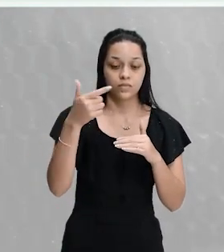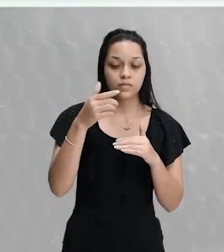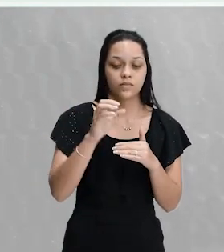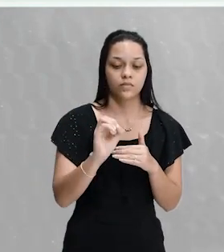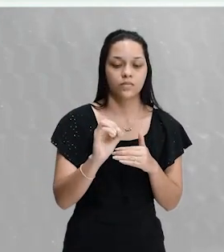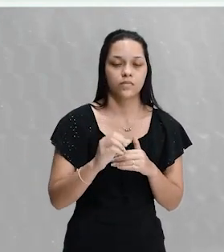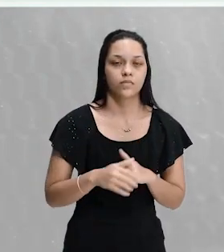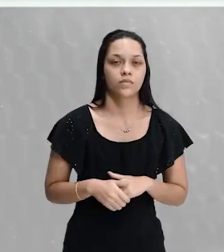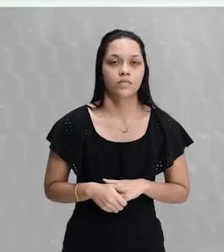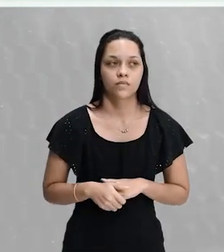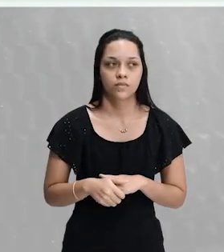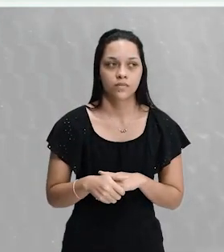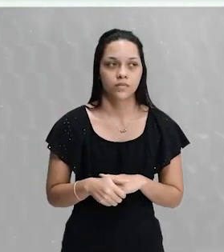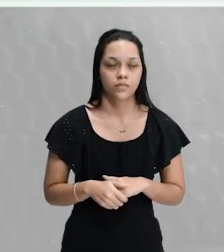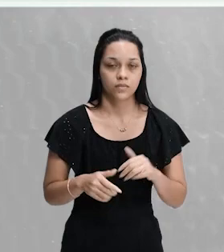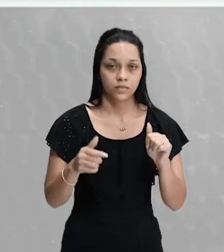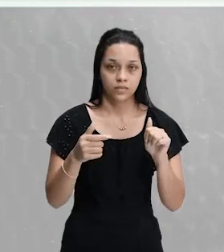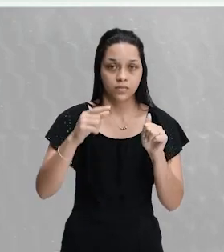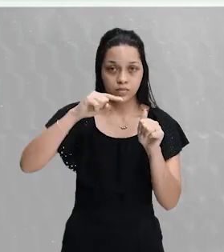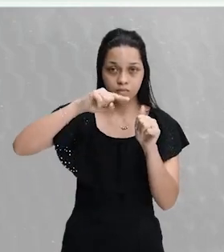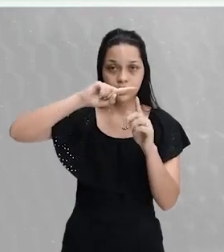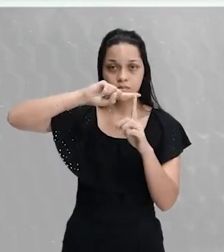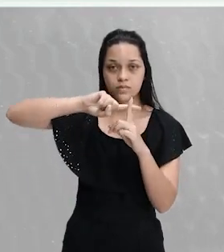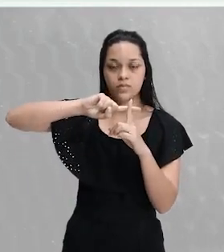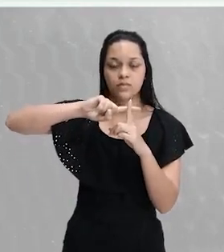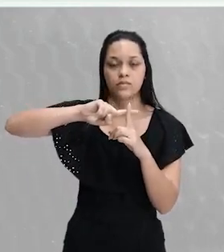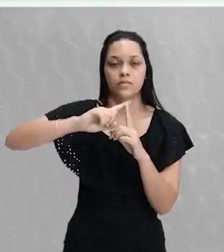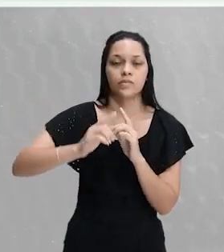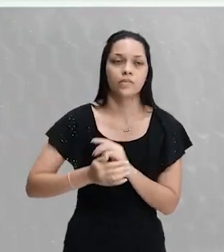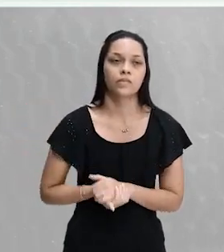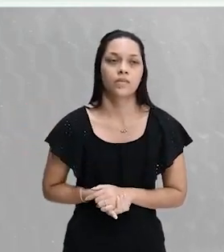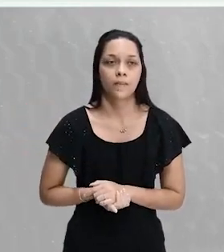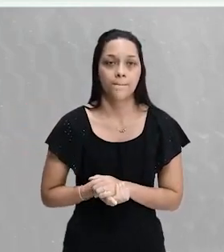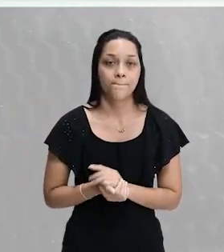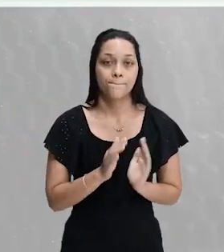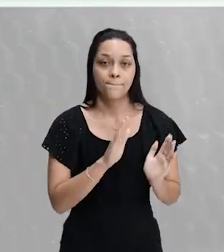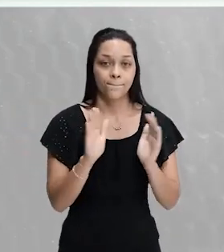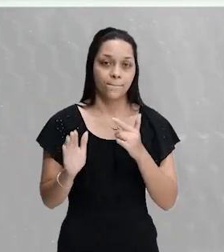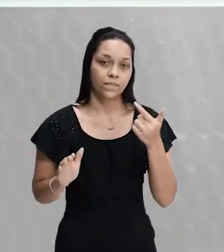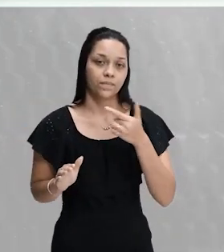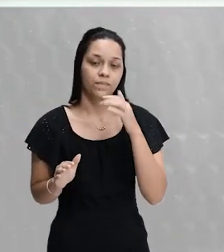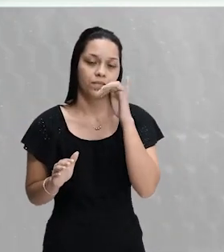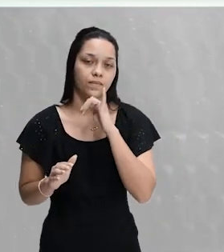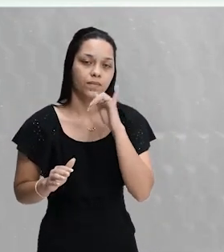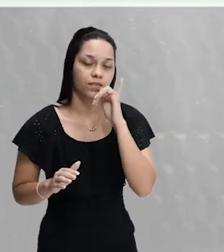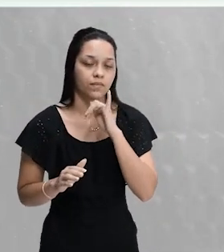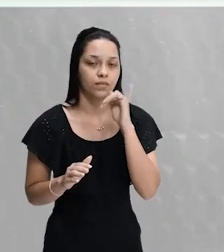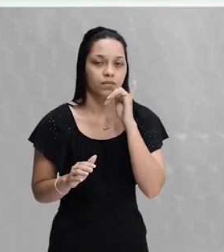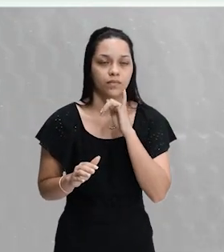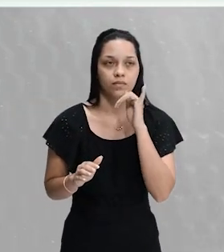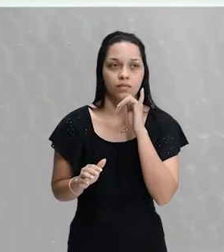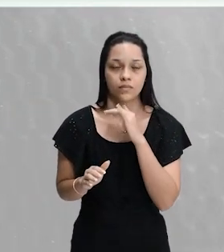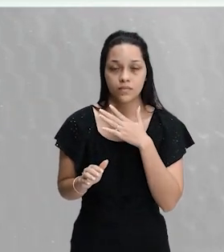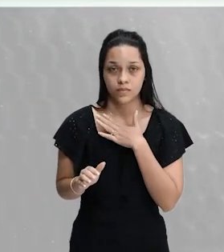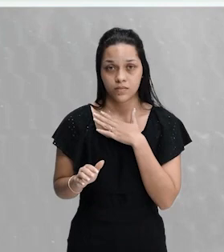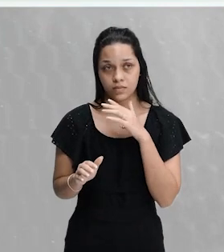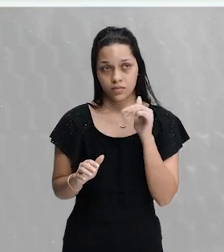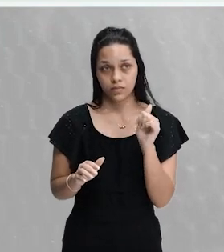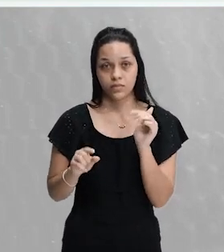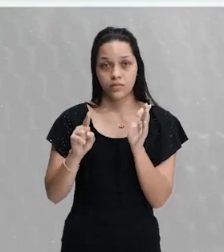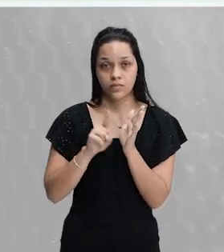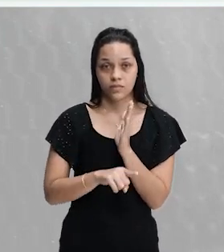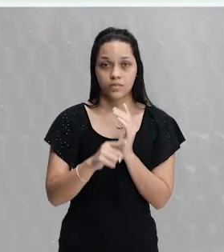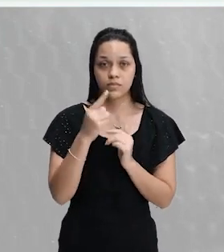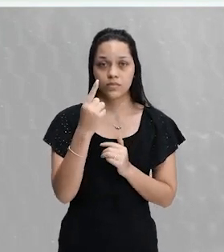0. Esse a aqui é positivo. Tá? Nesse caso aqui, nesse outro exemplo, o meu a é